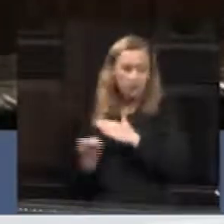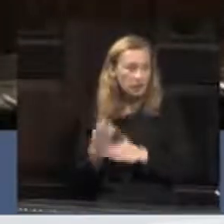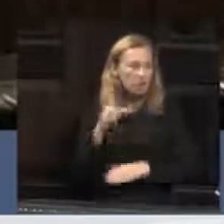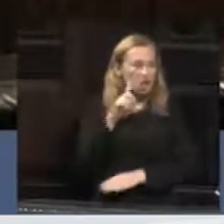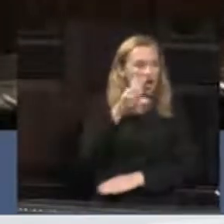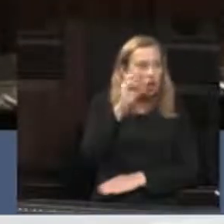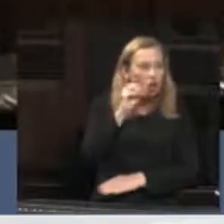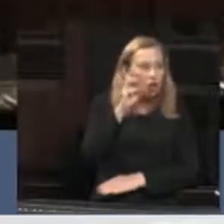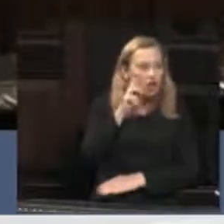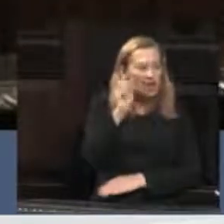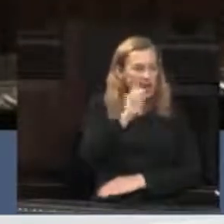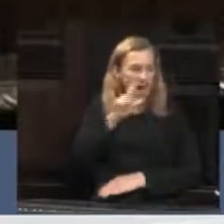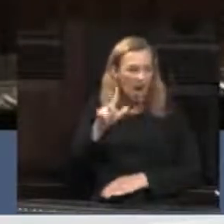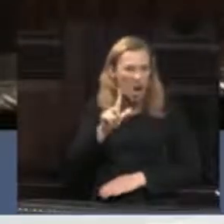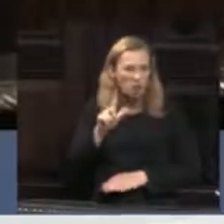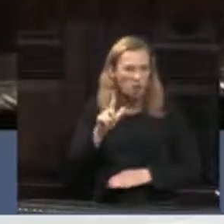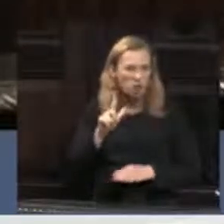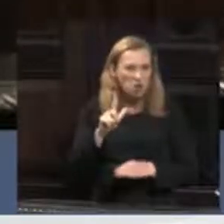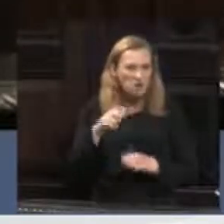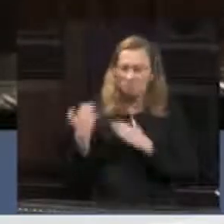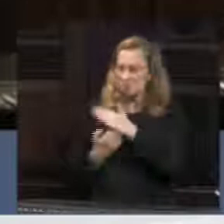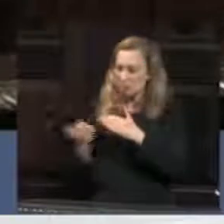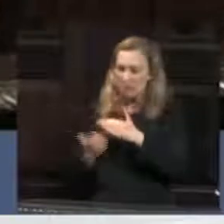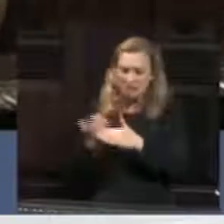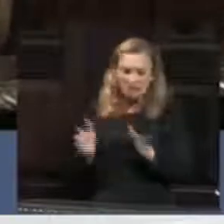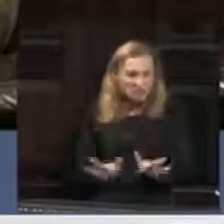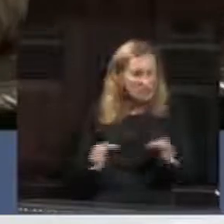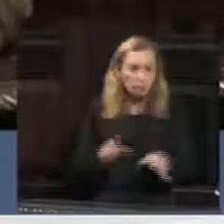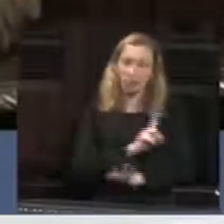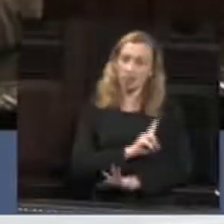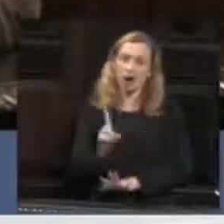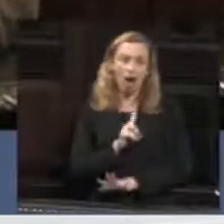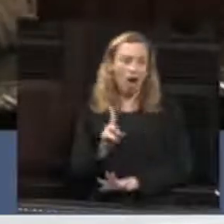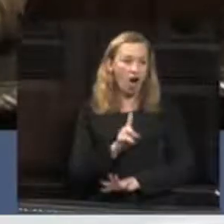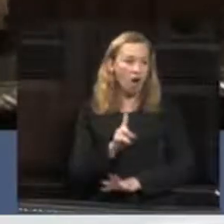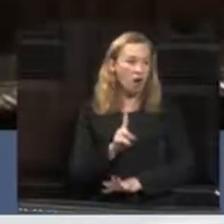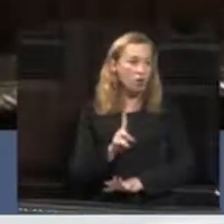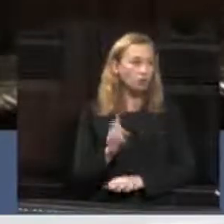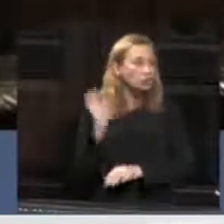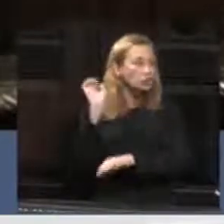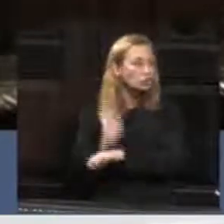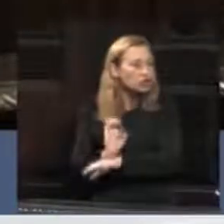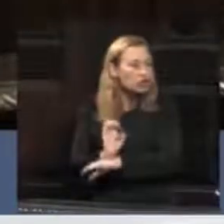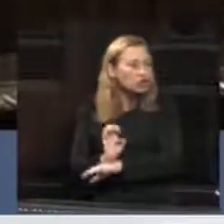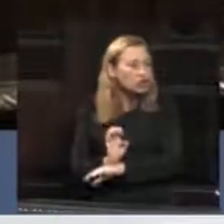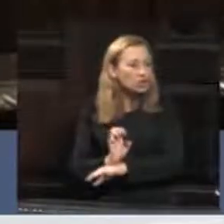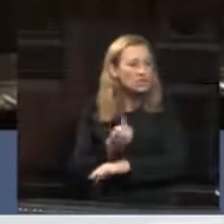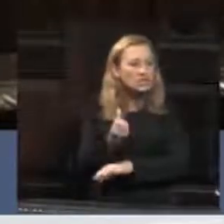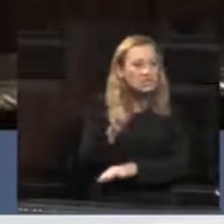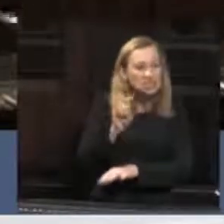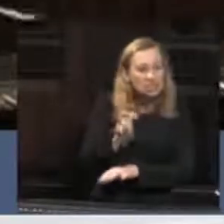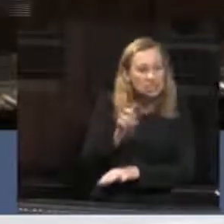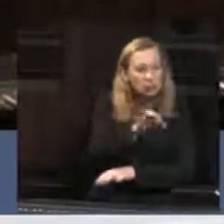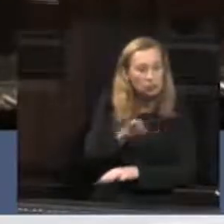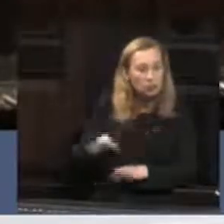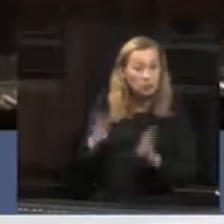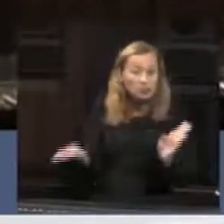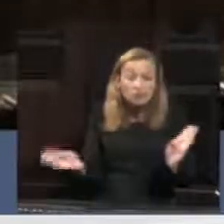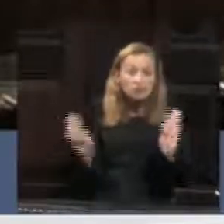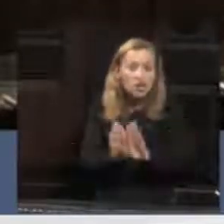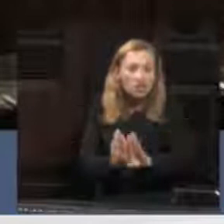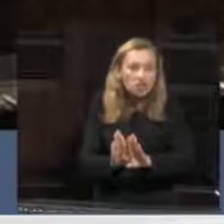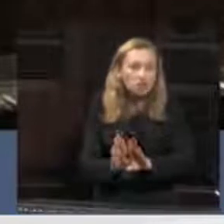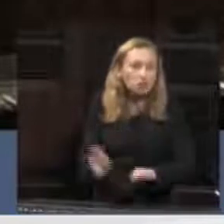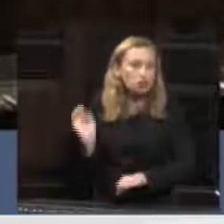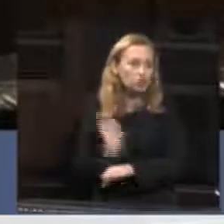empresa. No Estado do Rio de Janeiro, 75% das micro e pequenas empresas fecham nesse Estado,